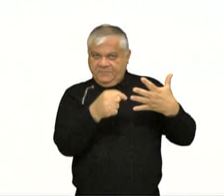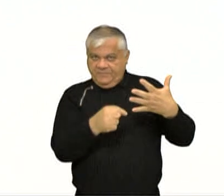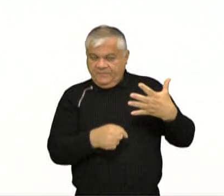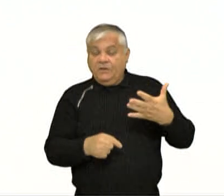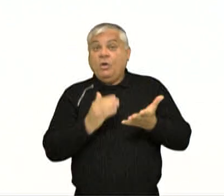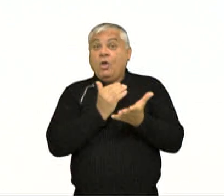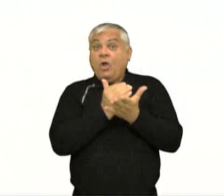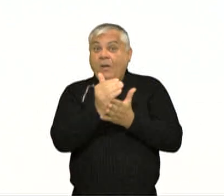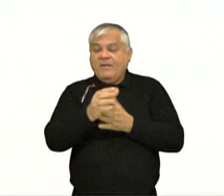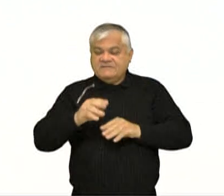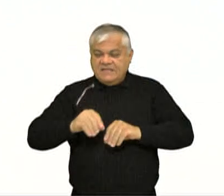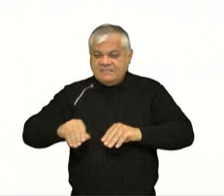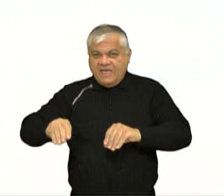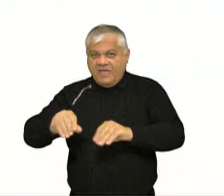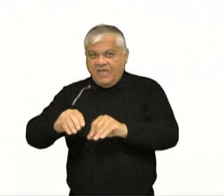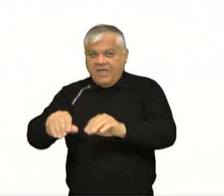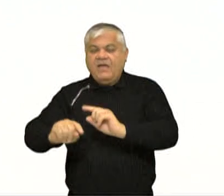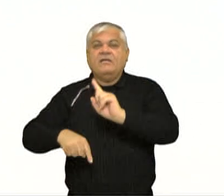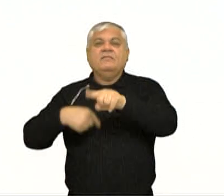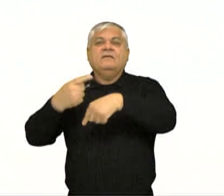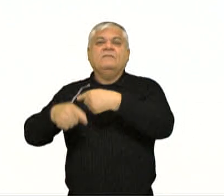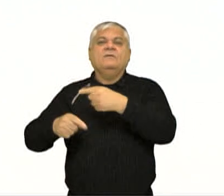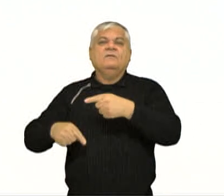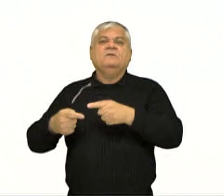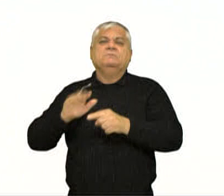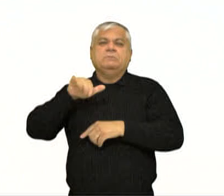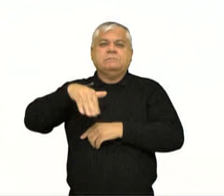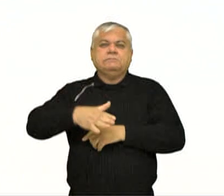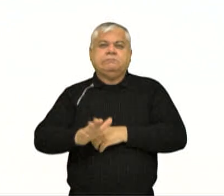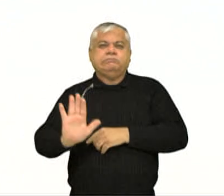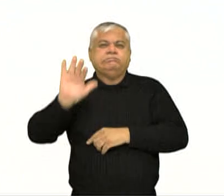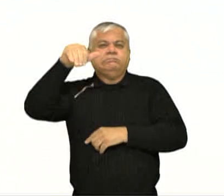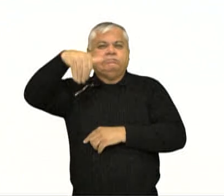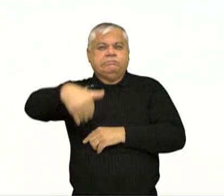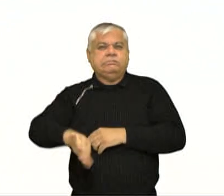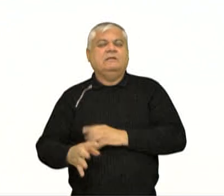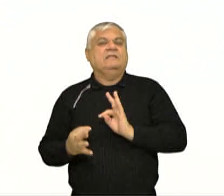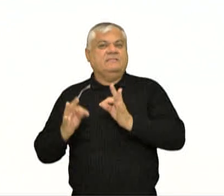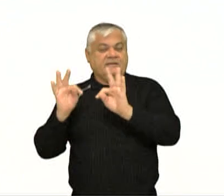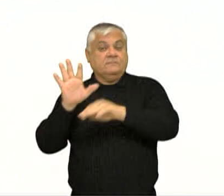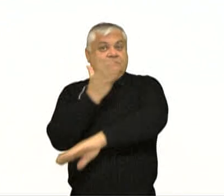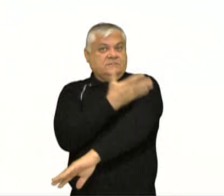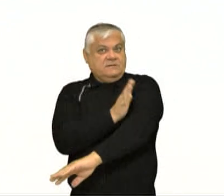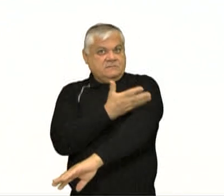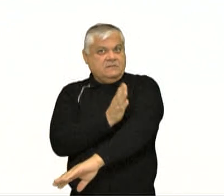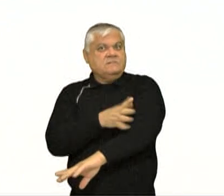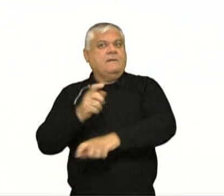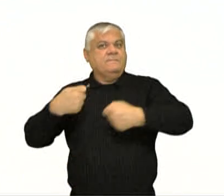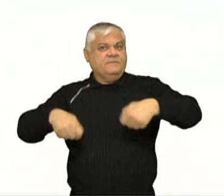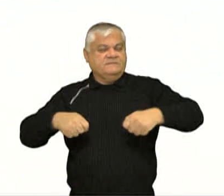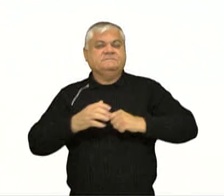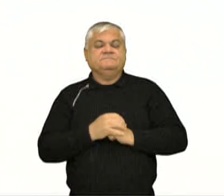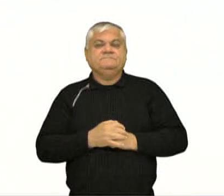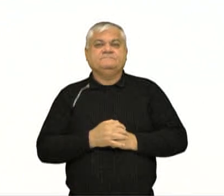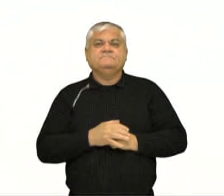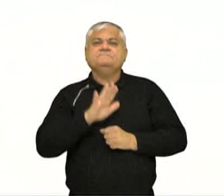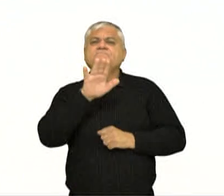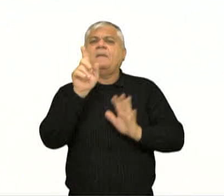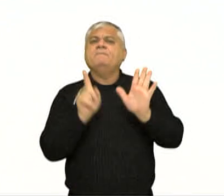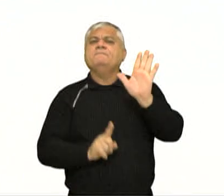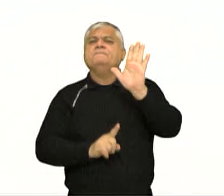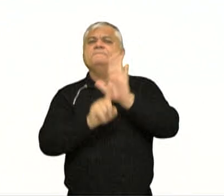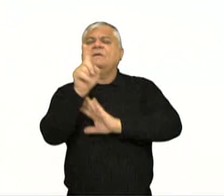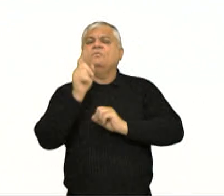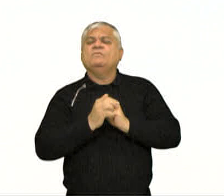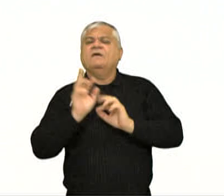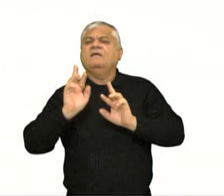e evoluir para trechos técnicos. E nesse caso é preciso muito treino. Quais os diferentes usos que podemos dar para